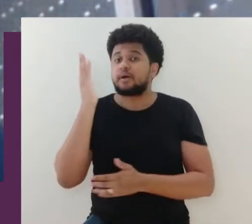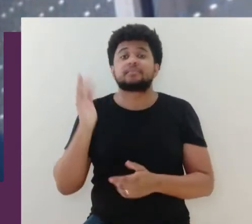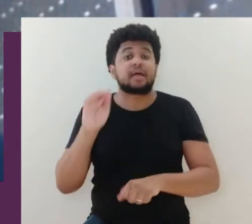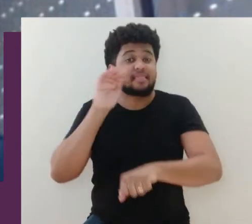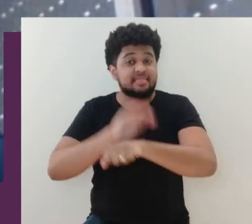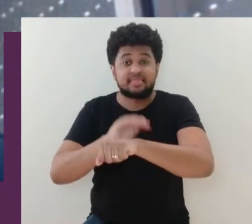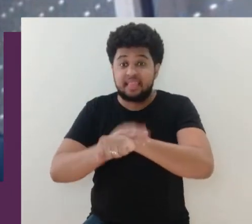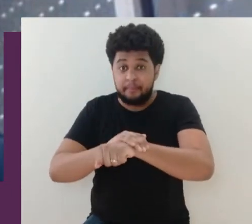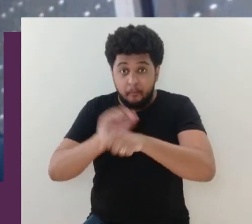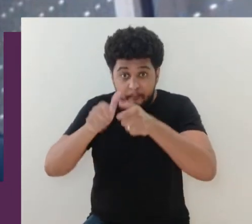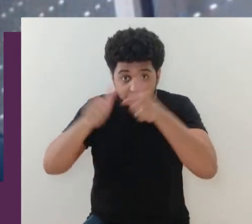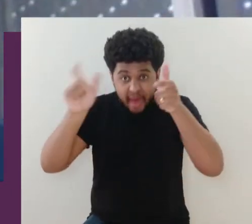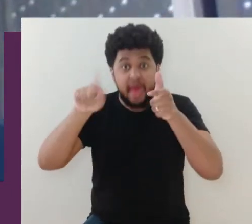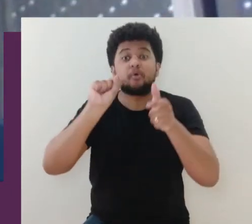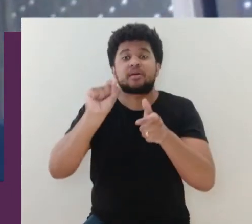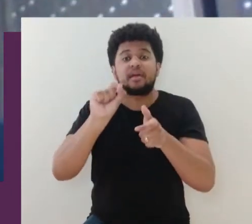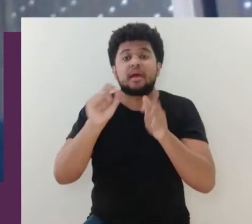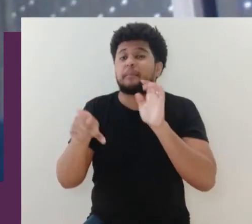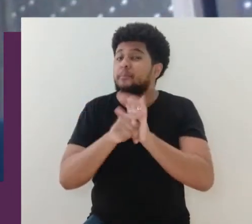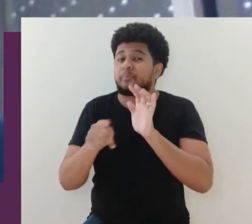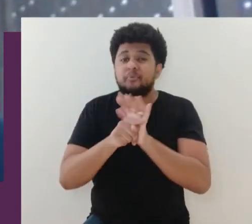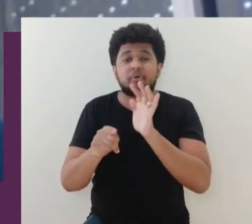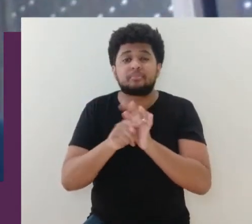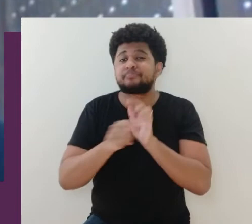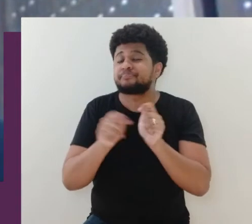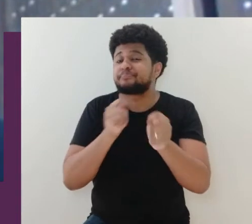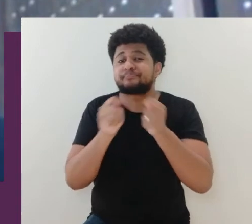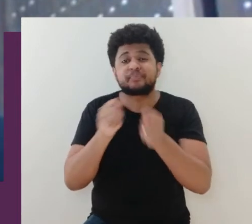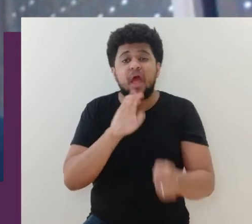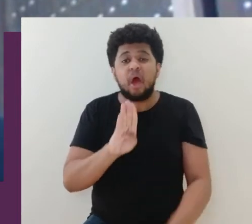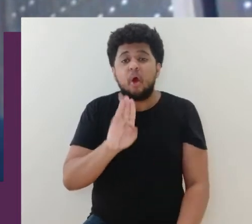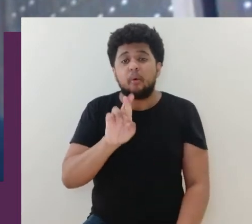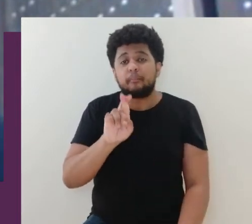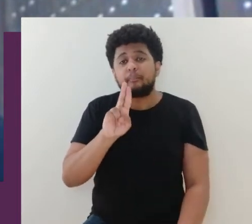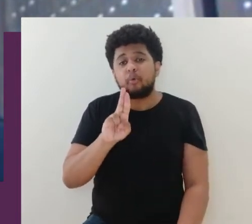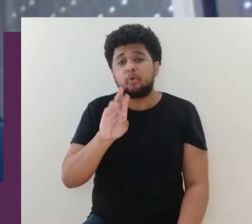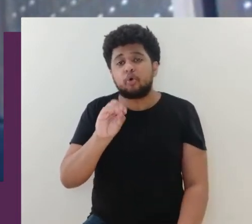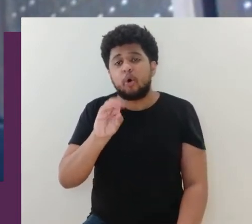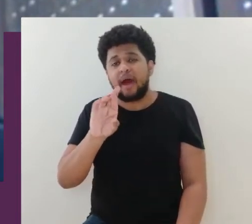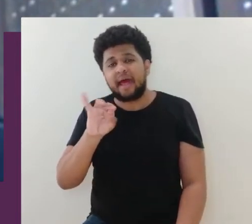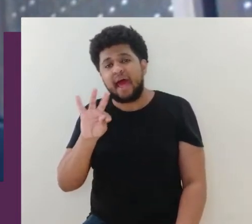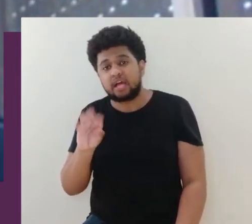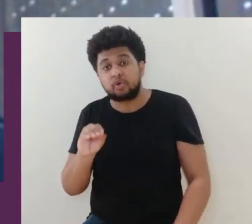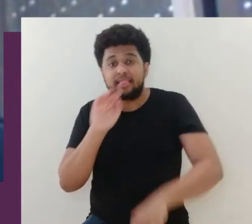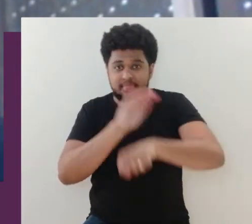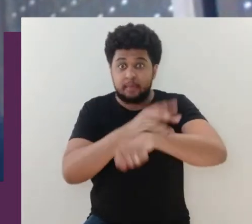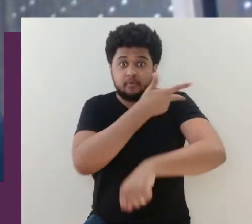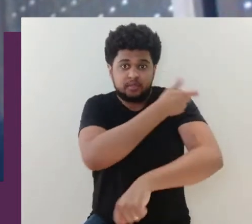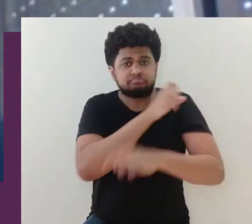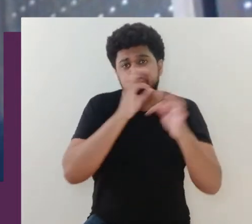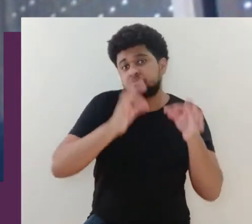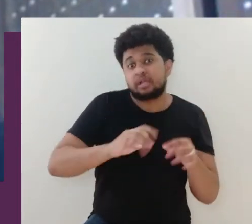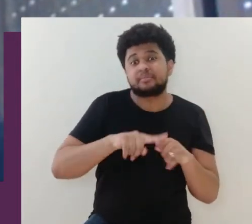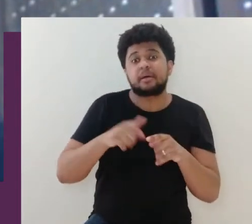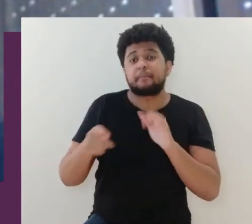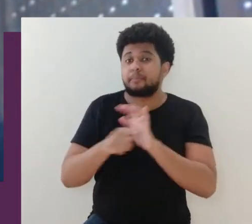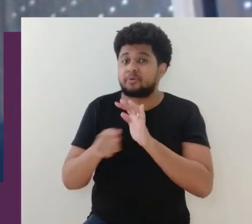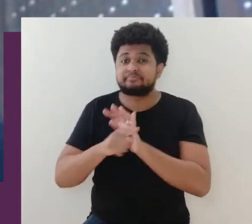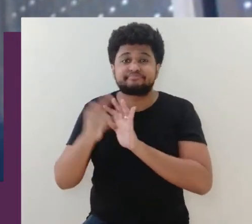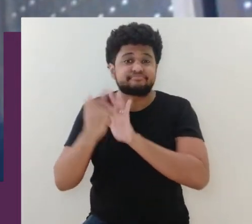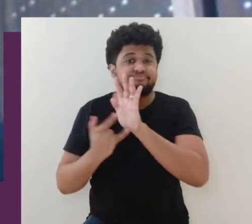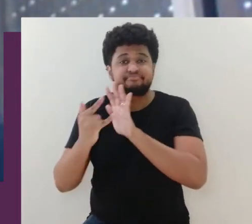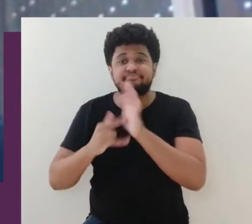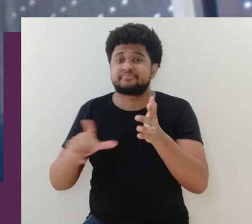maior mesmo é burocrático. As questões técnicas para testar uma vacina, isso elas estão cumprindo. Então, ao que tudo indica,